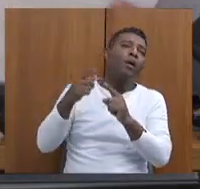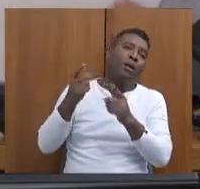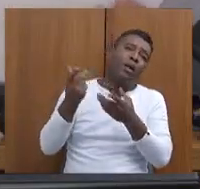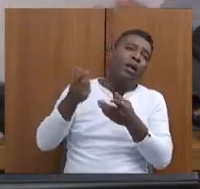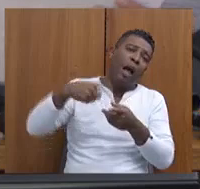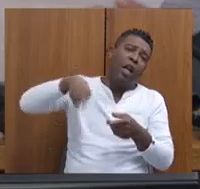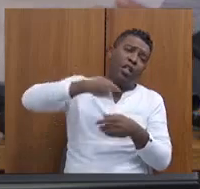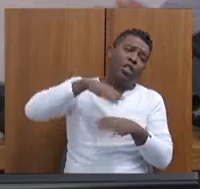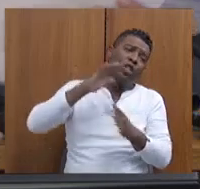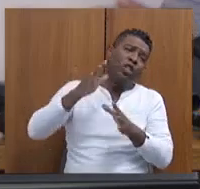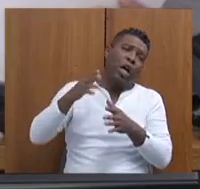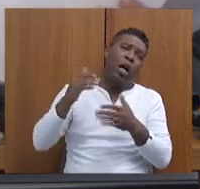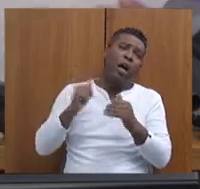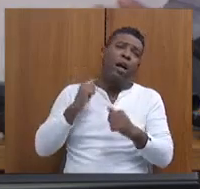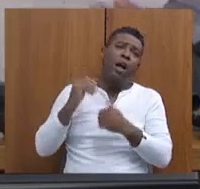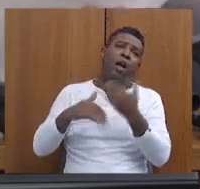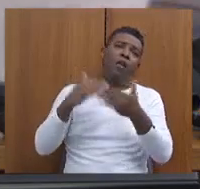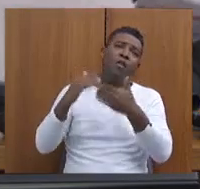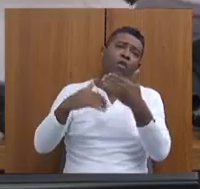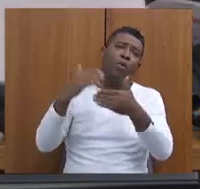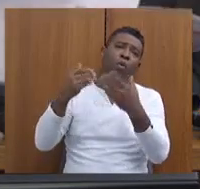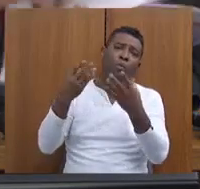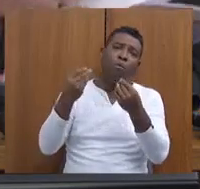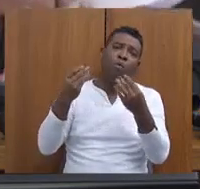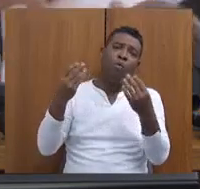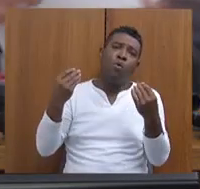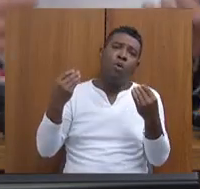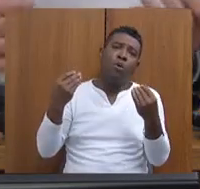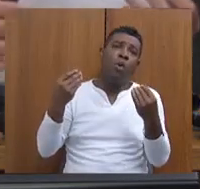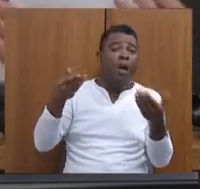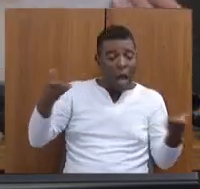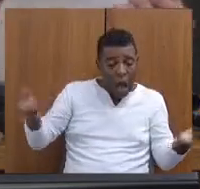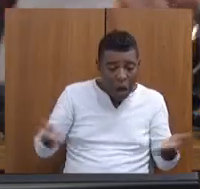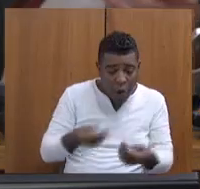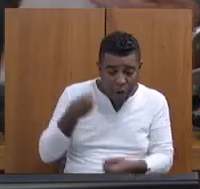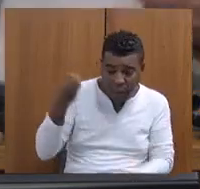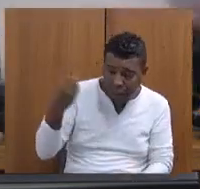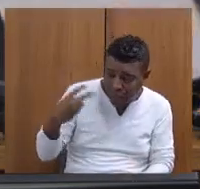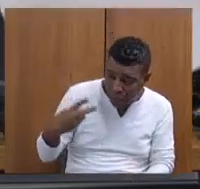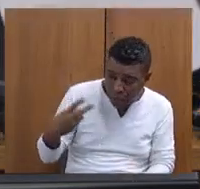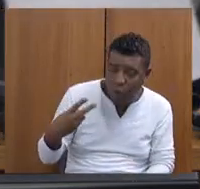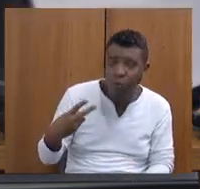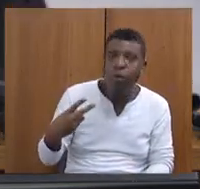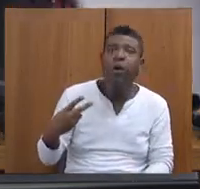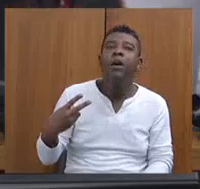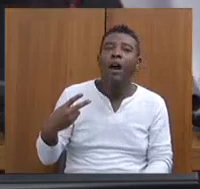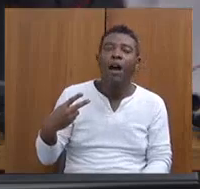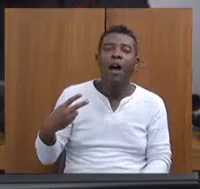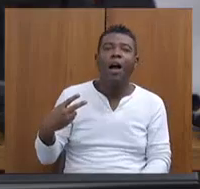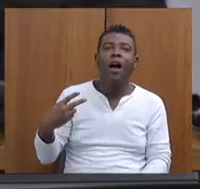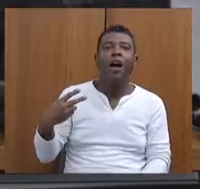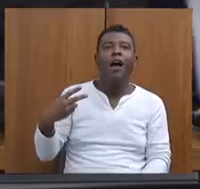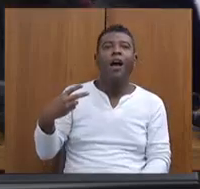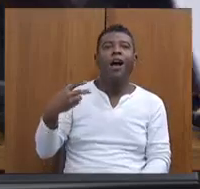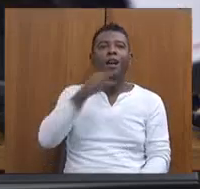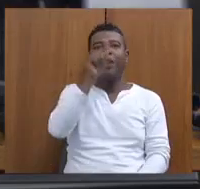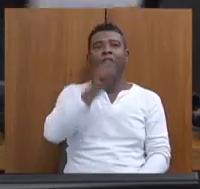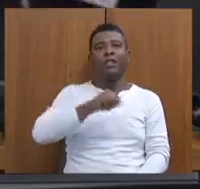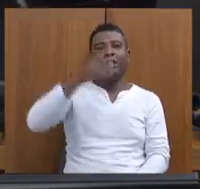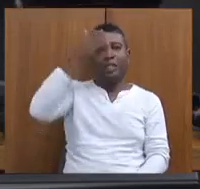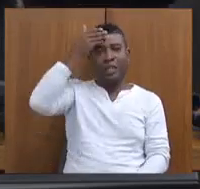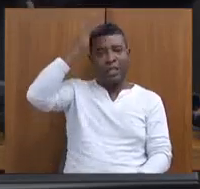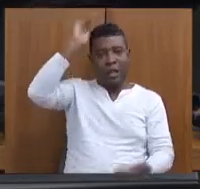do primeiro mandato e agora já no segundo mandado do governador Zema nós já modernizamos